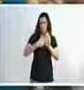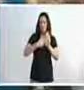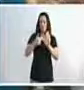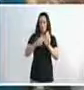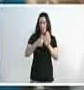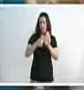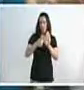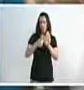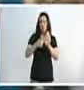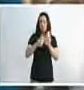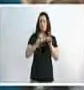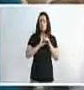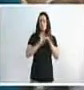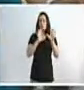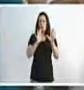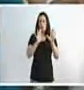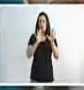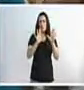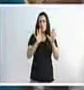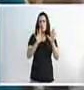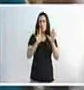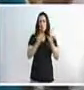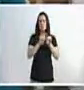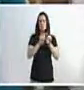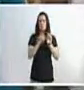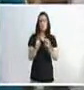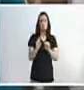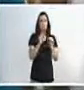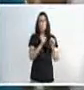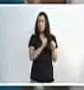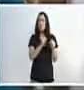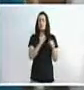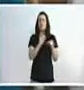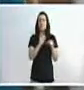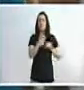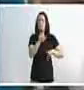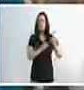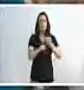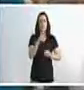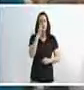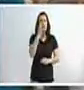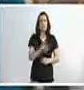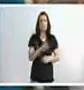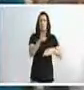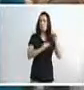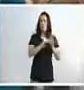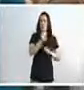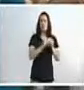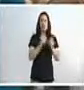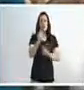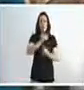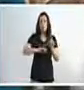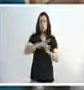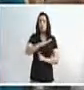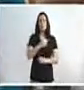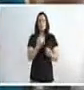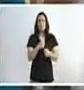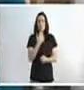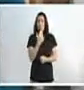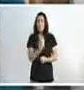tem que ter a liberdade e tem que ter a potencialidade de poder fazer, escutar e executar o que a sociedade e a comunidade